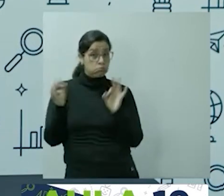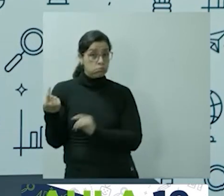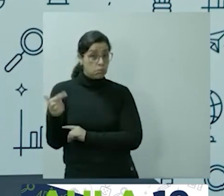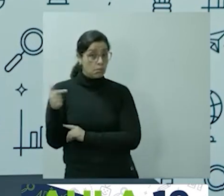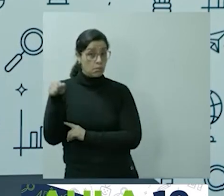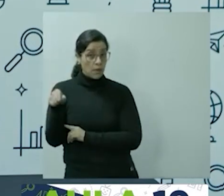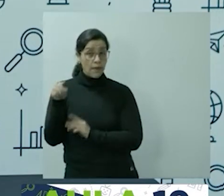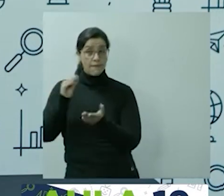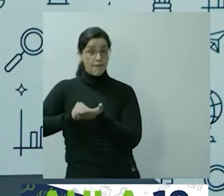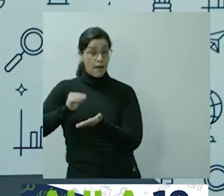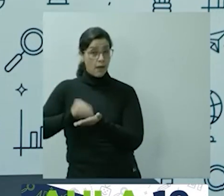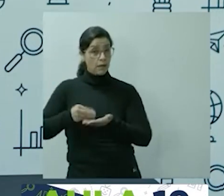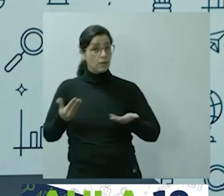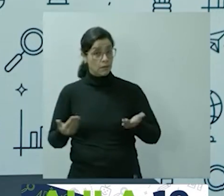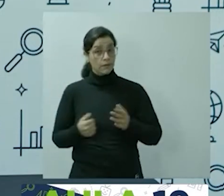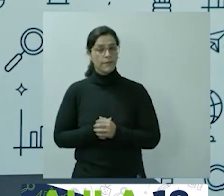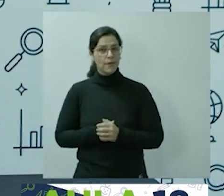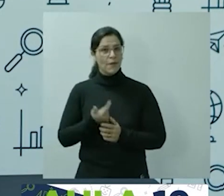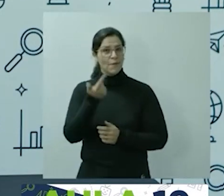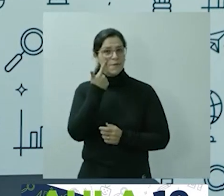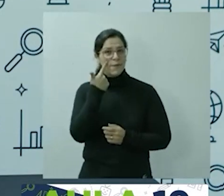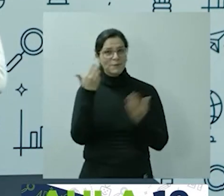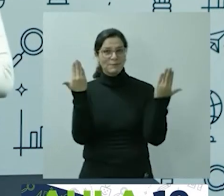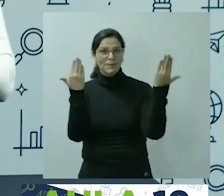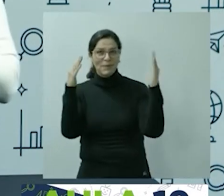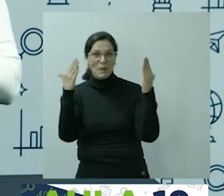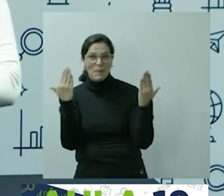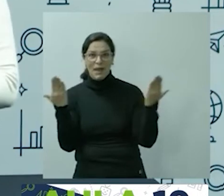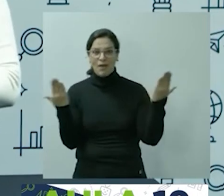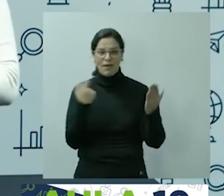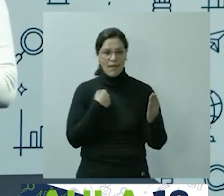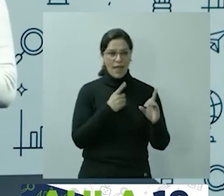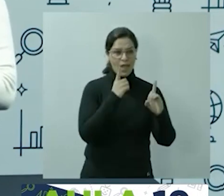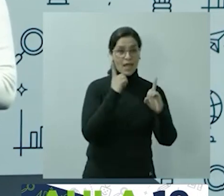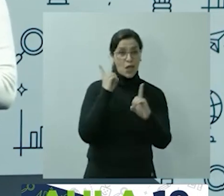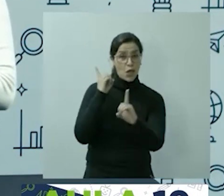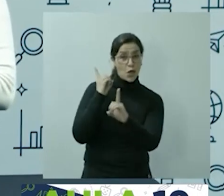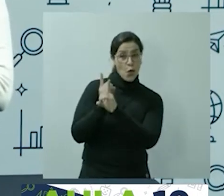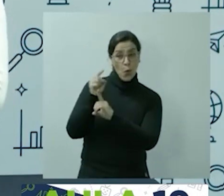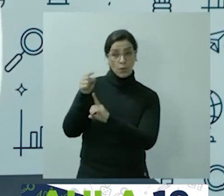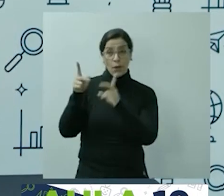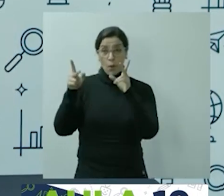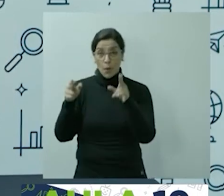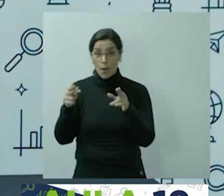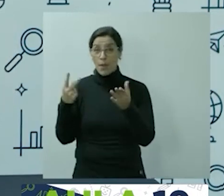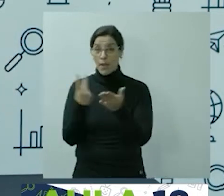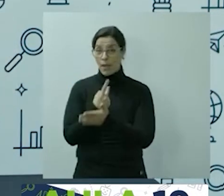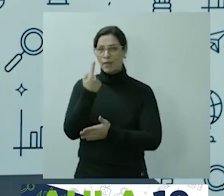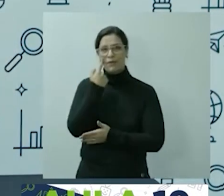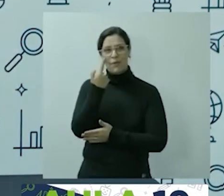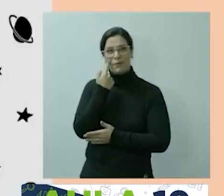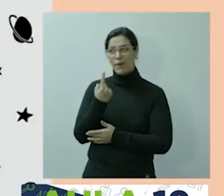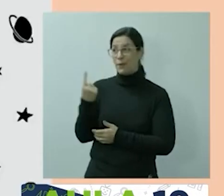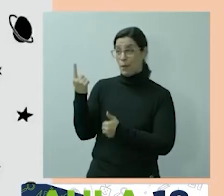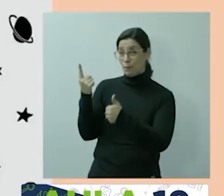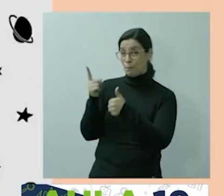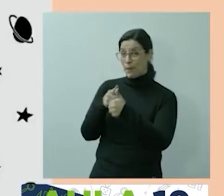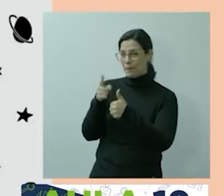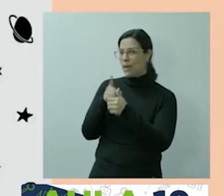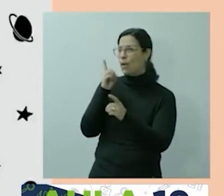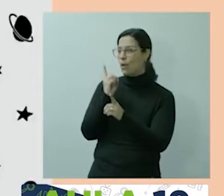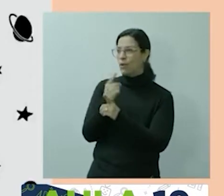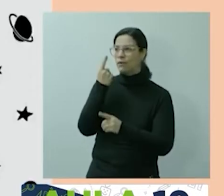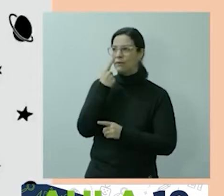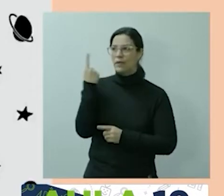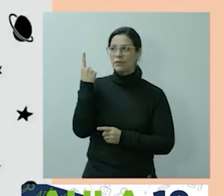não tem no segundo? Vamos ver se nós encontramos os mesmos? Vamos ver aqui o primeiro que eu